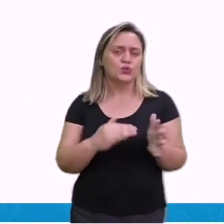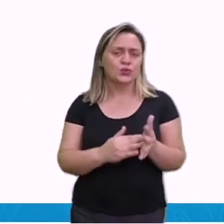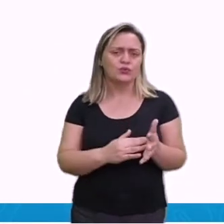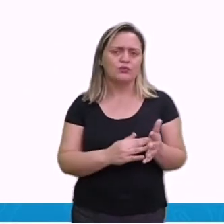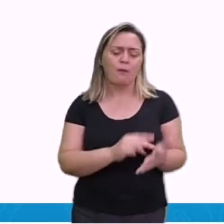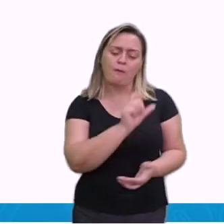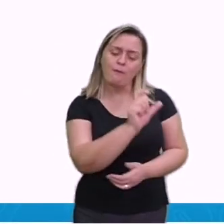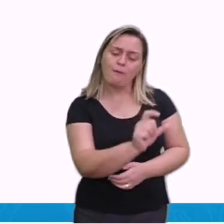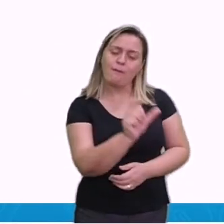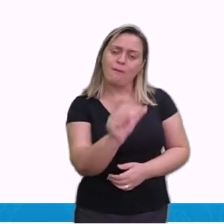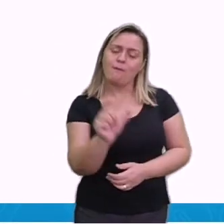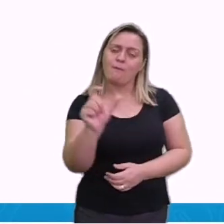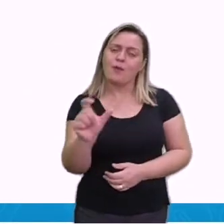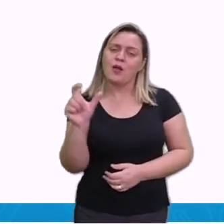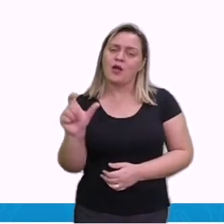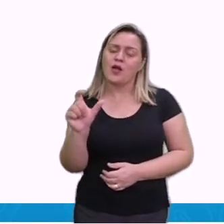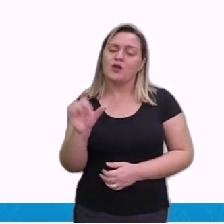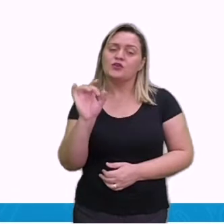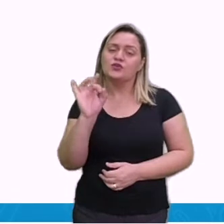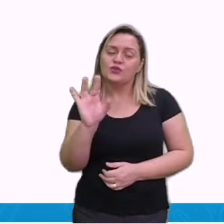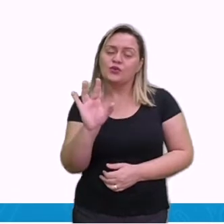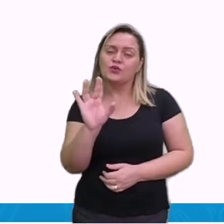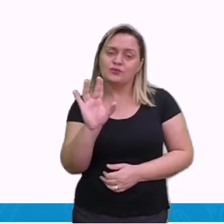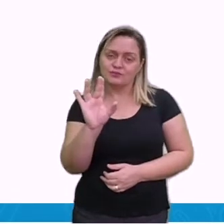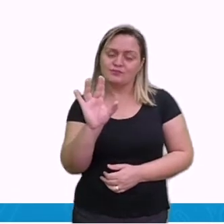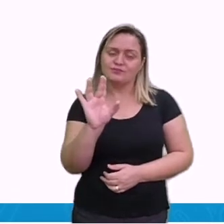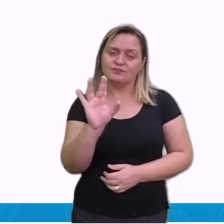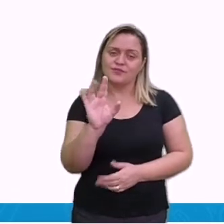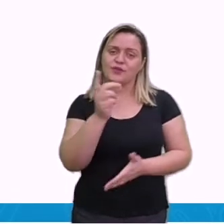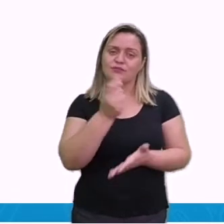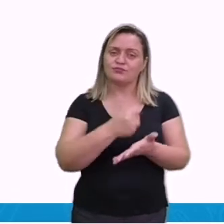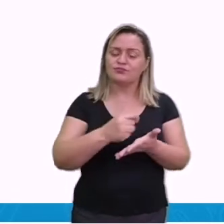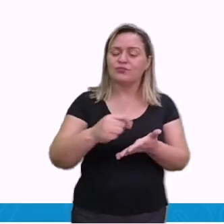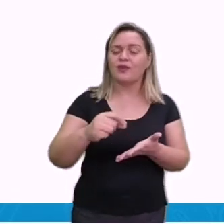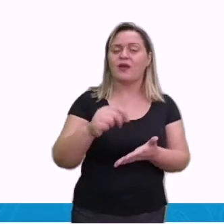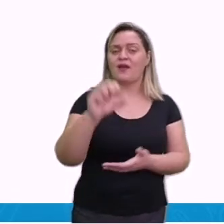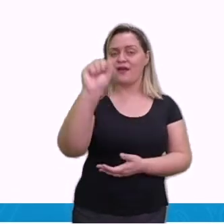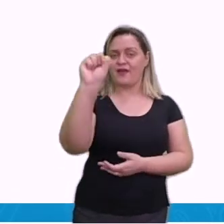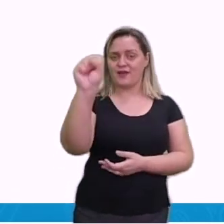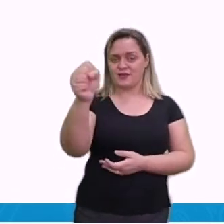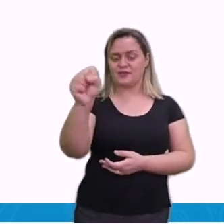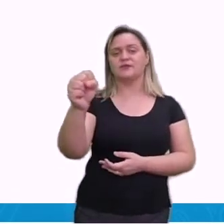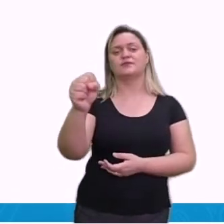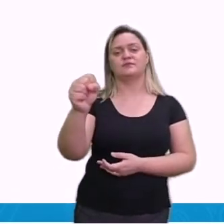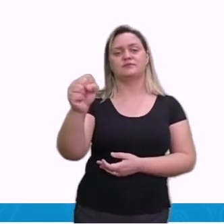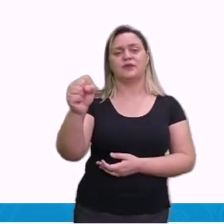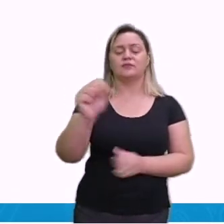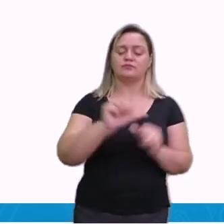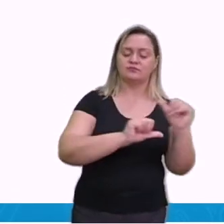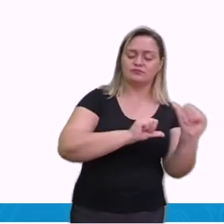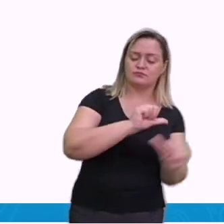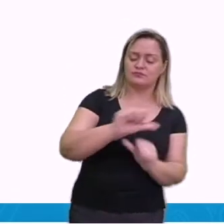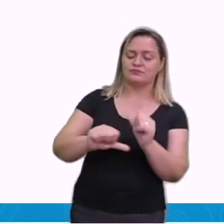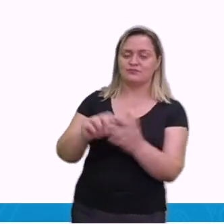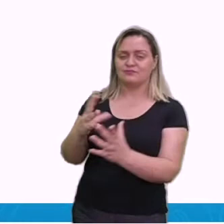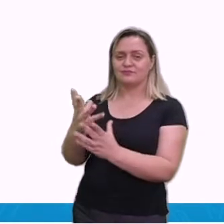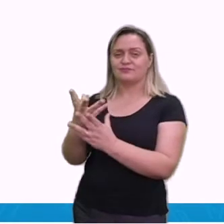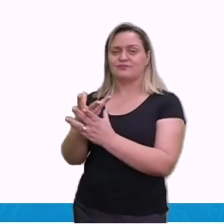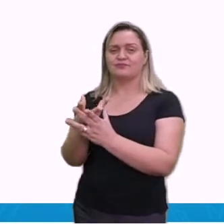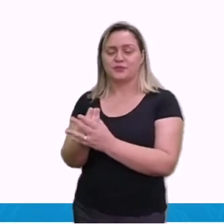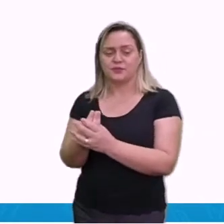eu somente coloquei a letra S no final. E assim eu passei para o plural. No